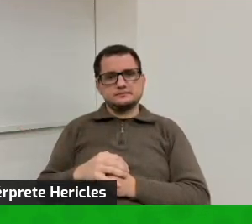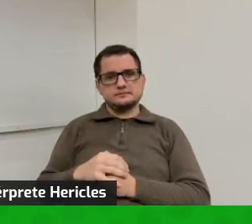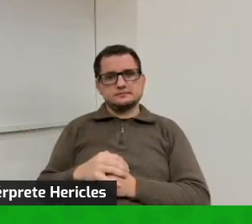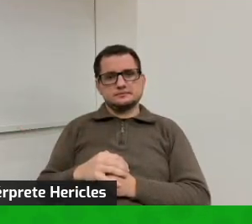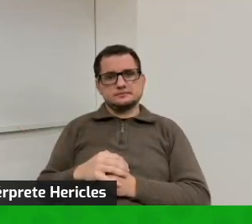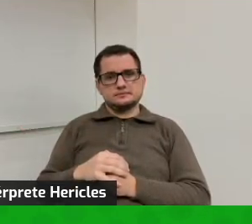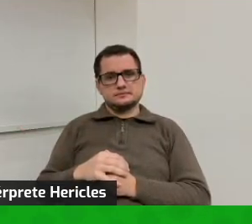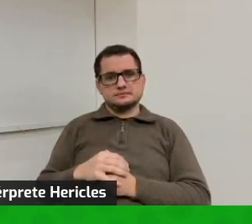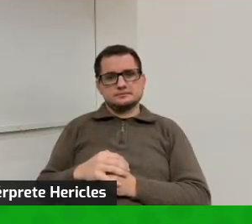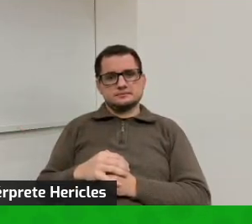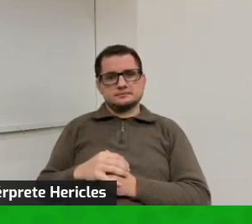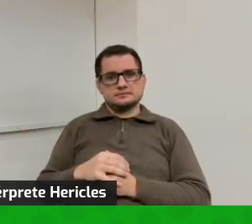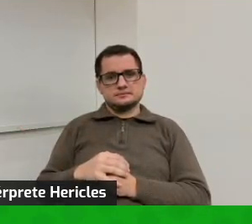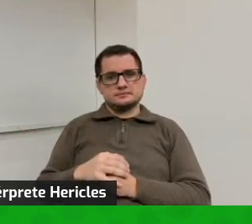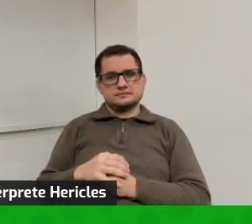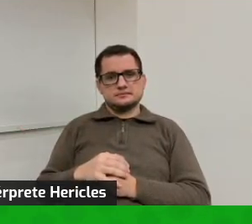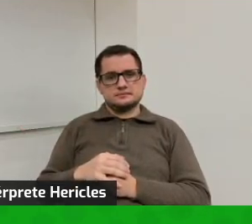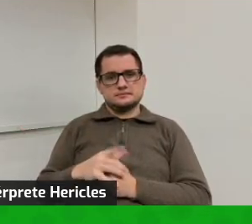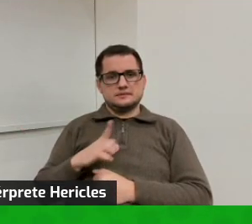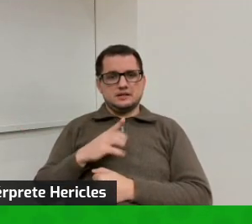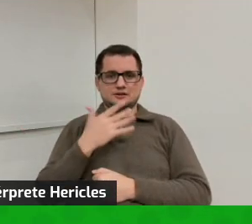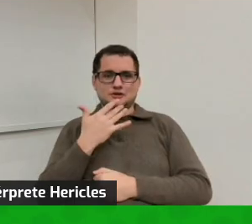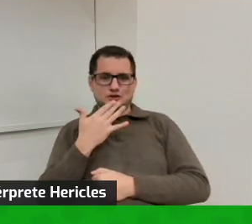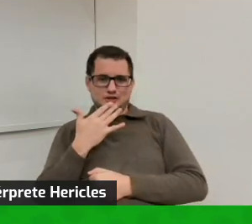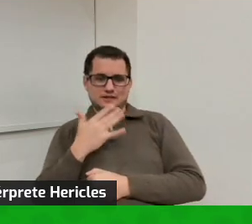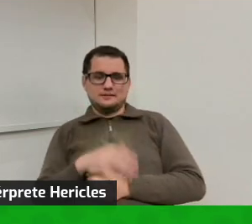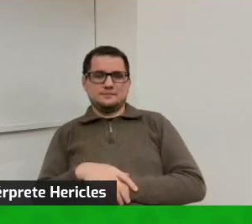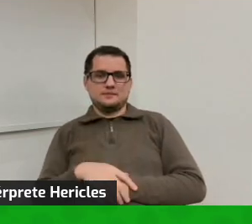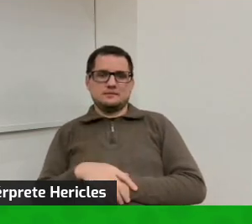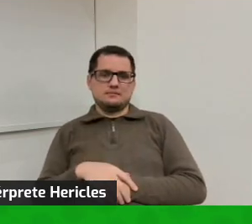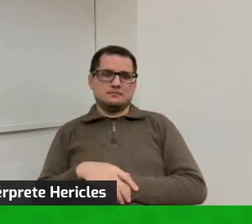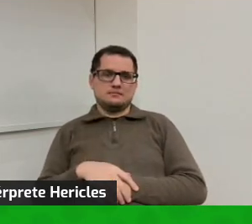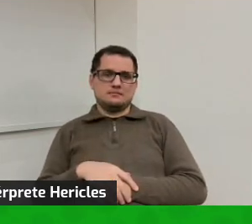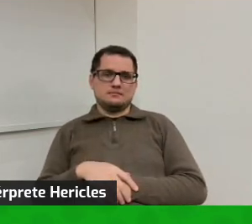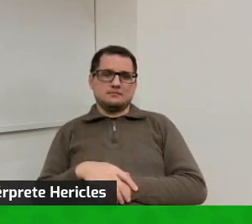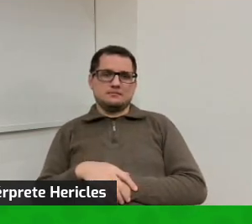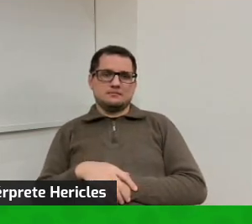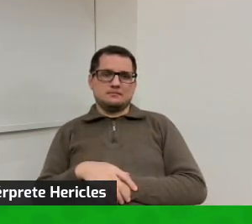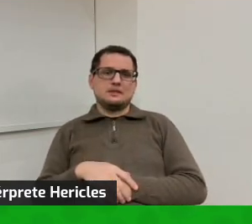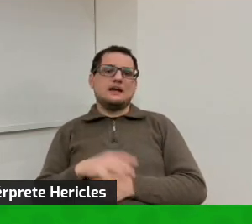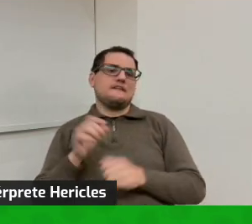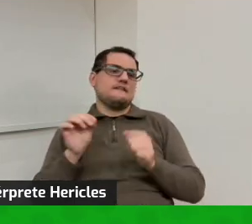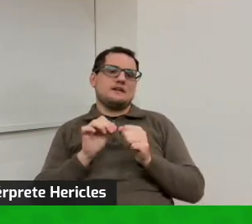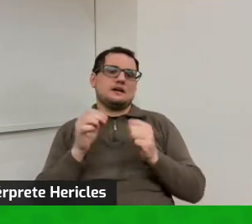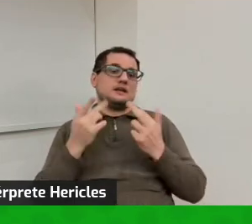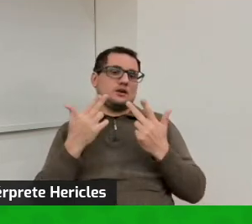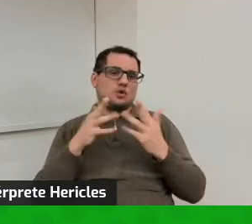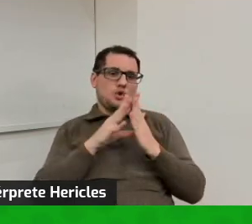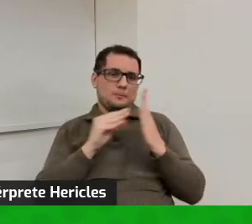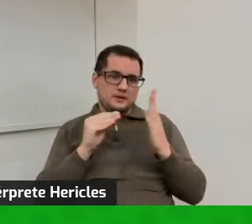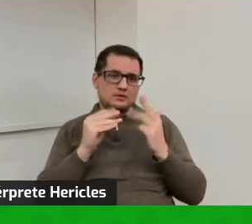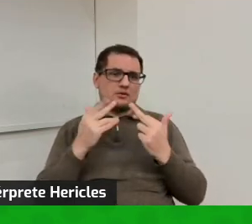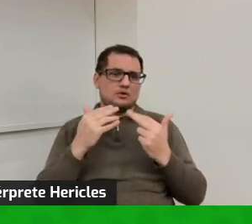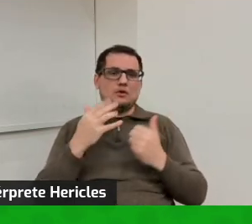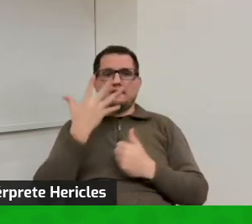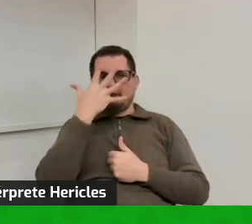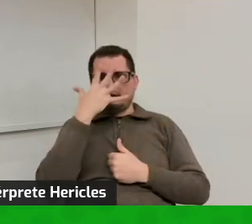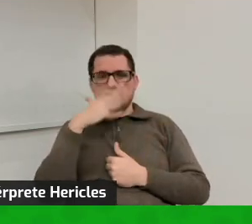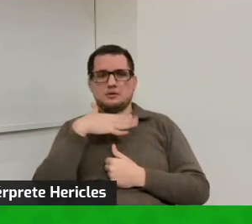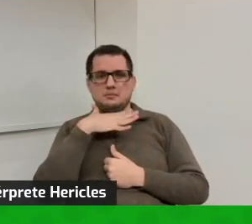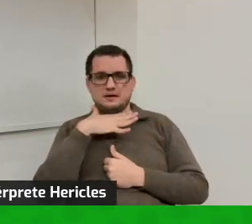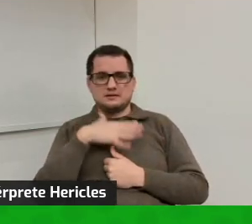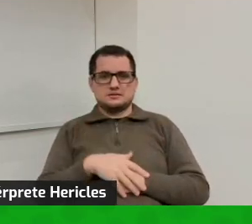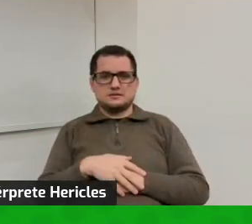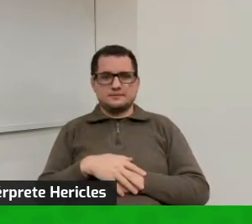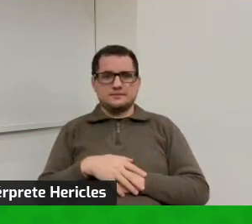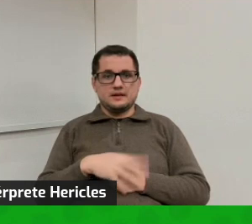Tem aqui coloridinho minha planilha. E igual eu faço para fevereiro, março e tudo mais. E se a gente clicar aqui na linha, você já vê como